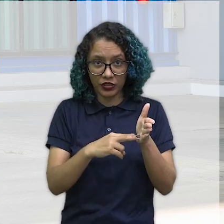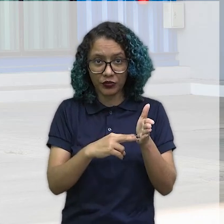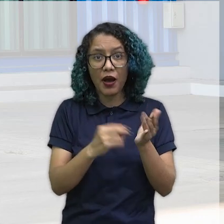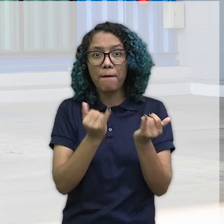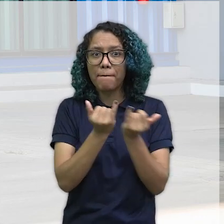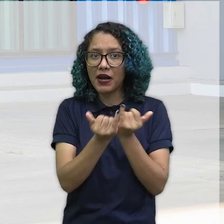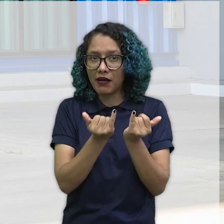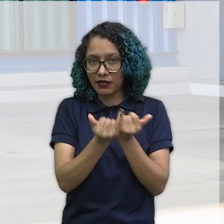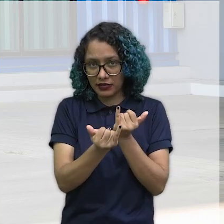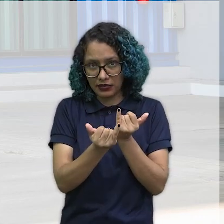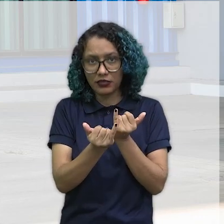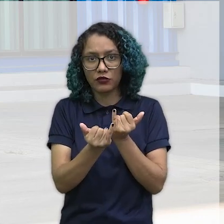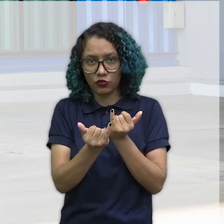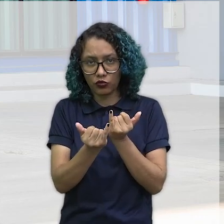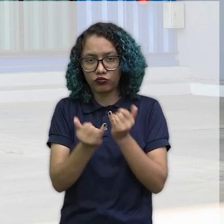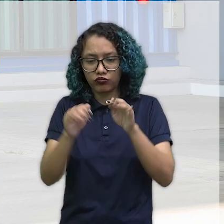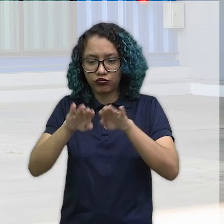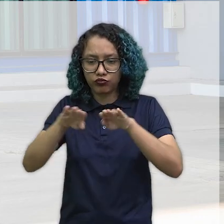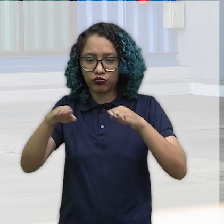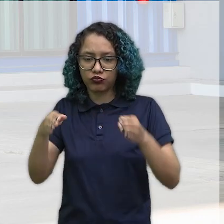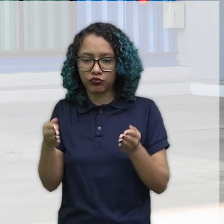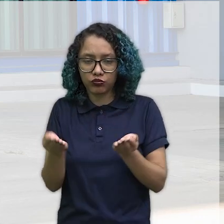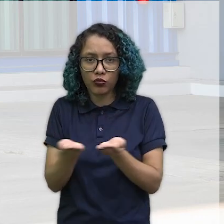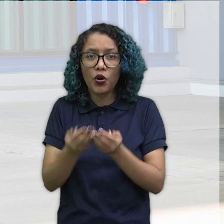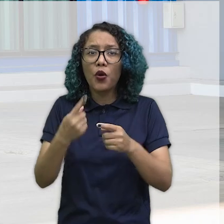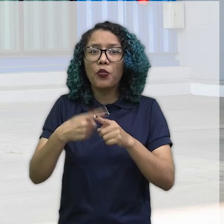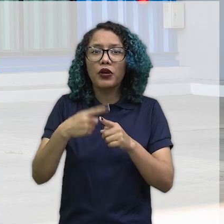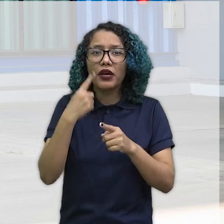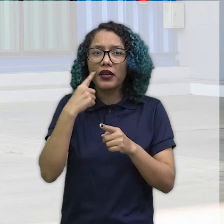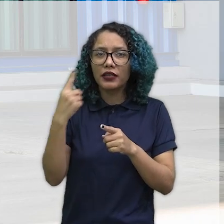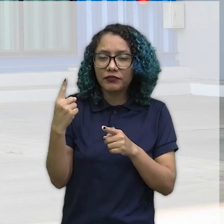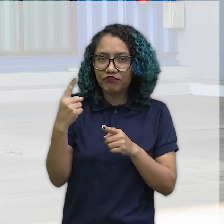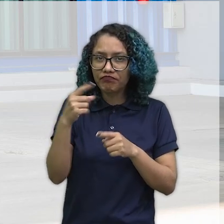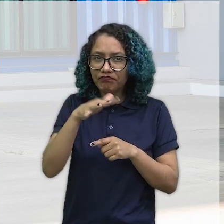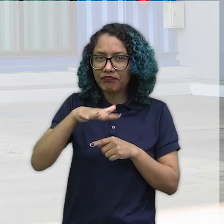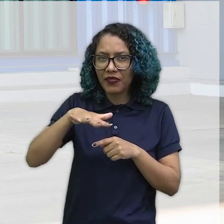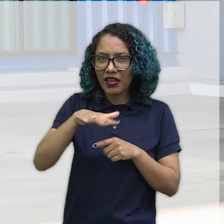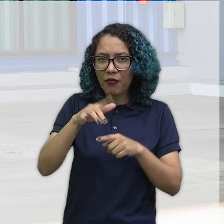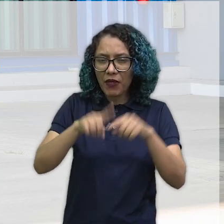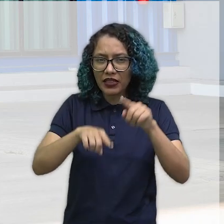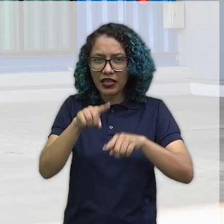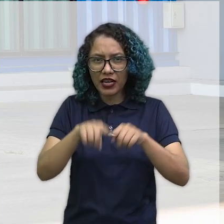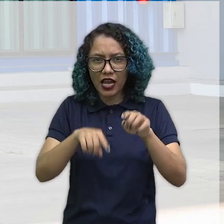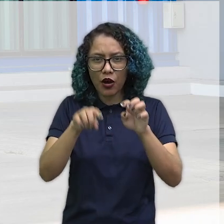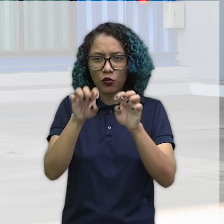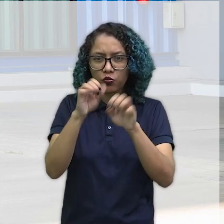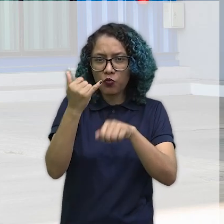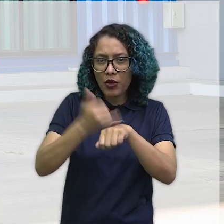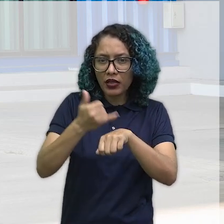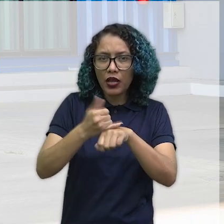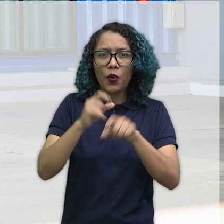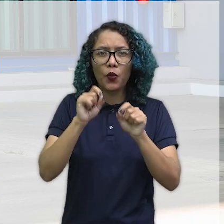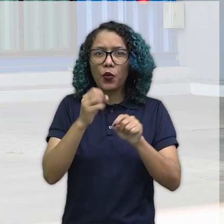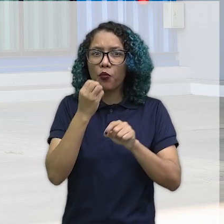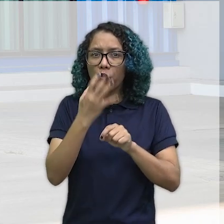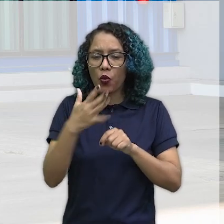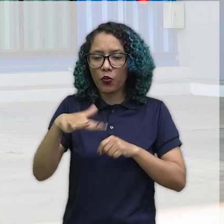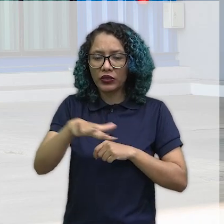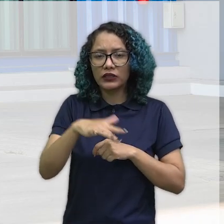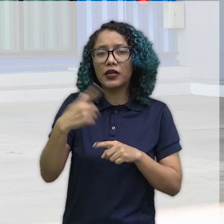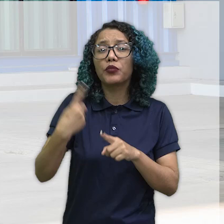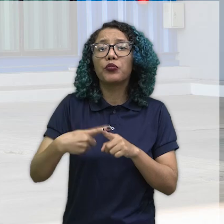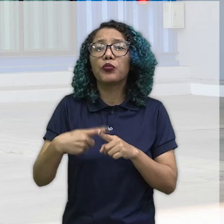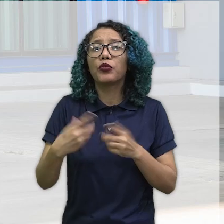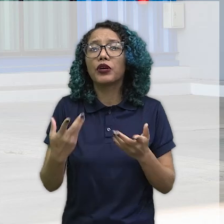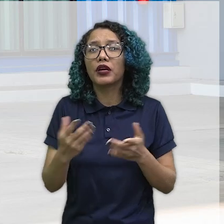de prismas. Por quê? Essas estruturas metálicas aqui, elas são boas para esses ambientes,